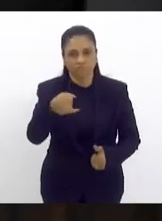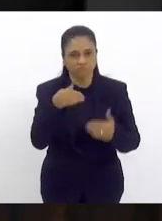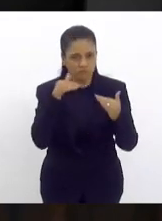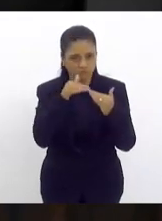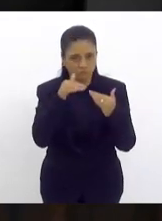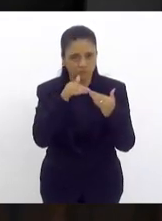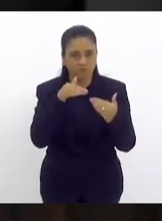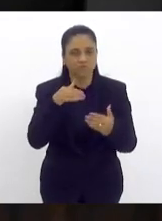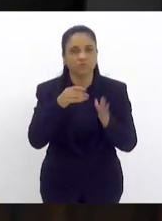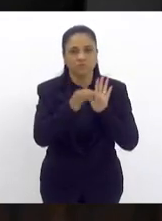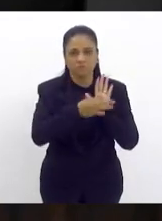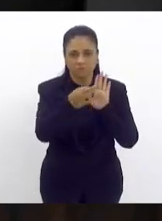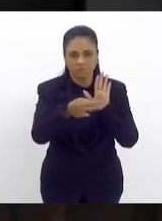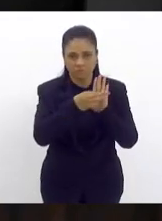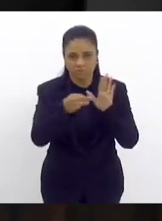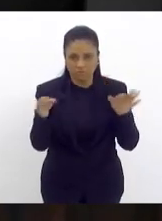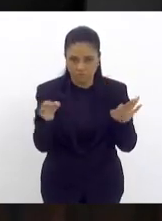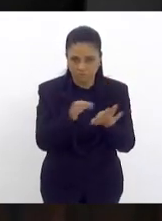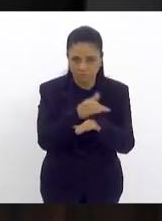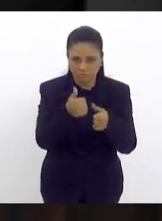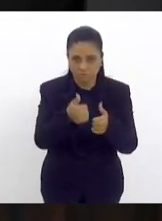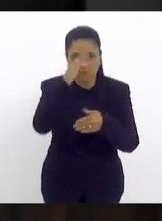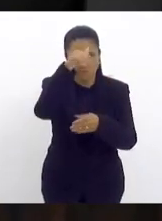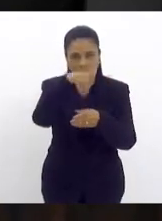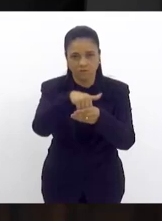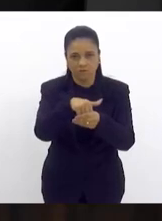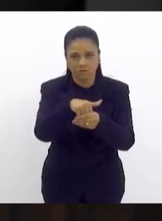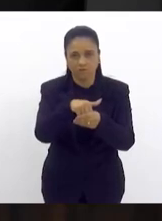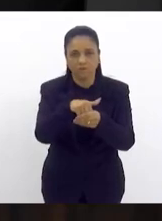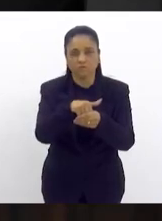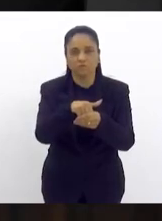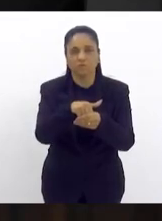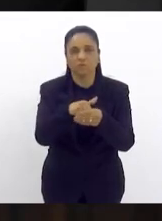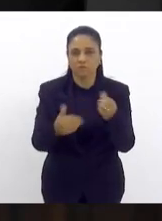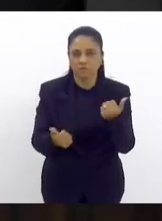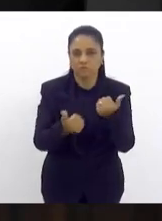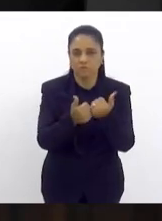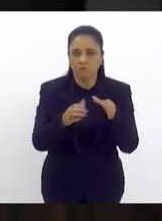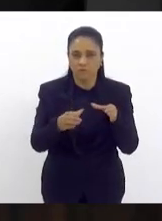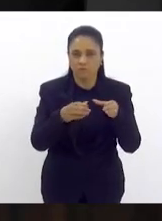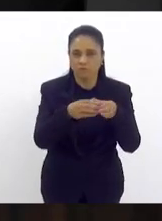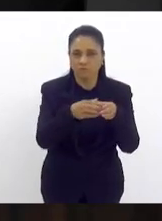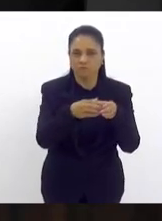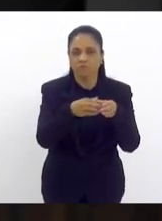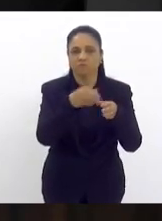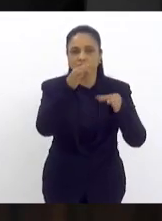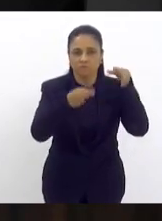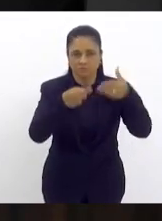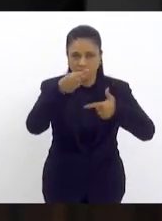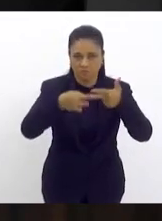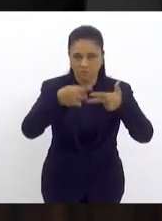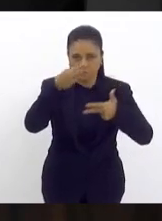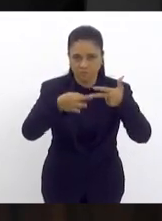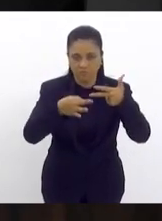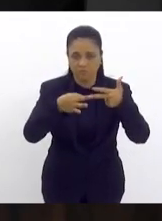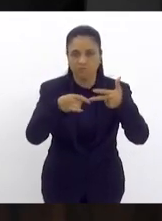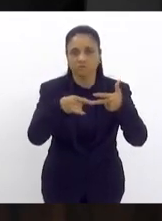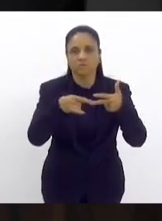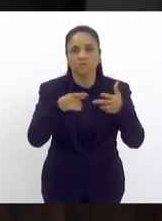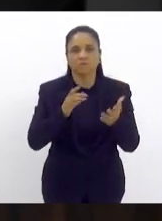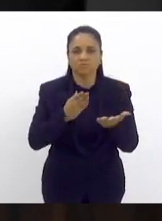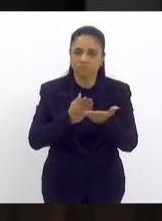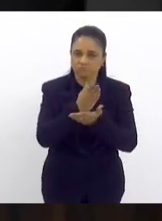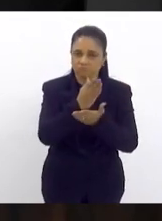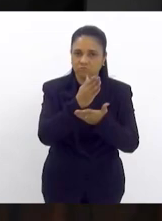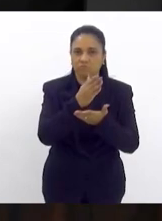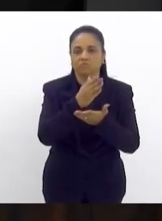com os pareceres emitidos em votação substitutivo da comissão de constituição e justiça senhores que aprovam